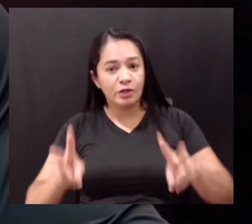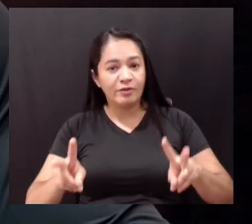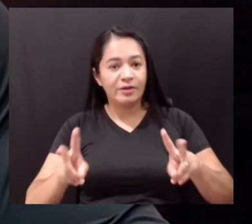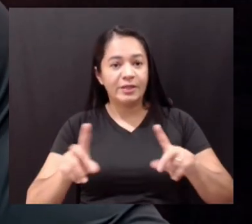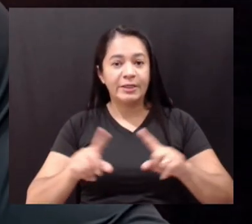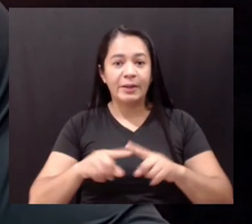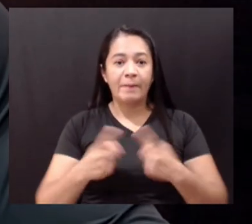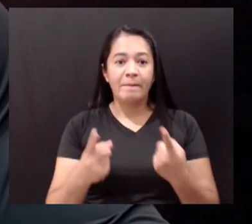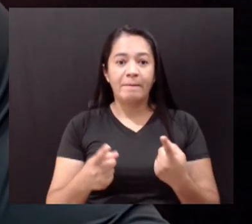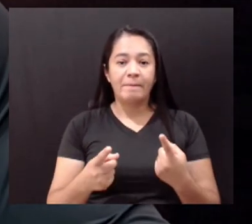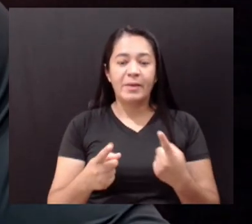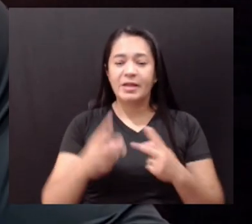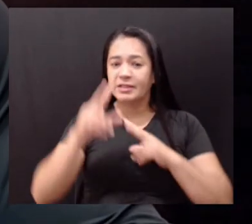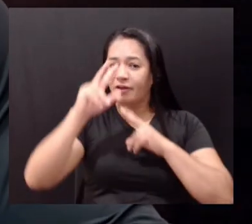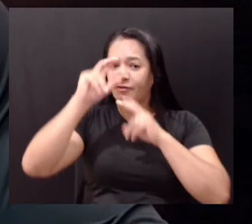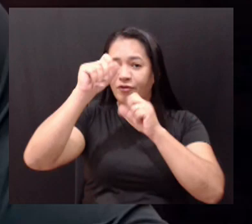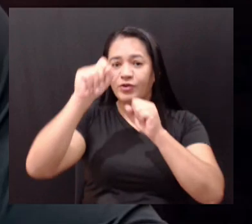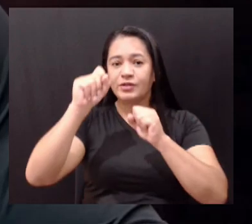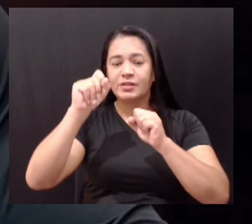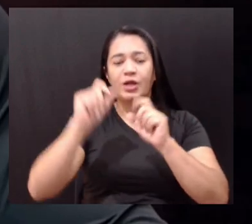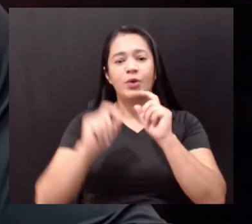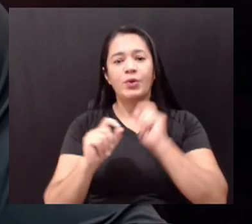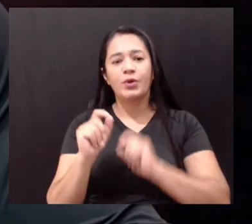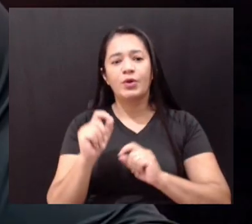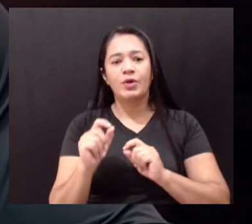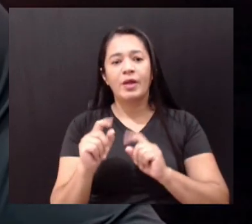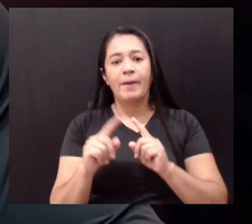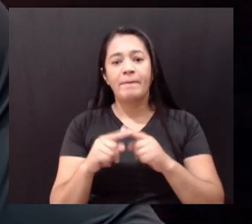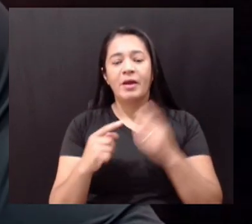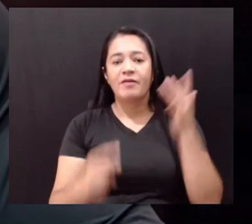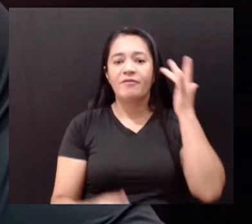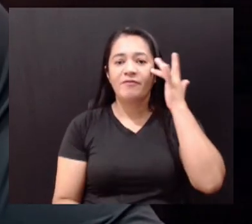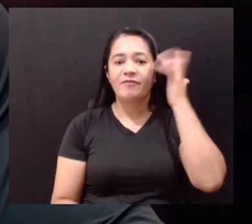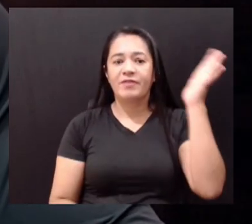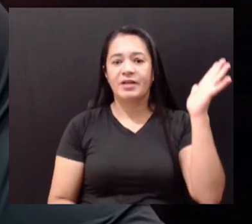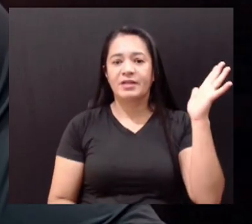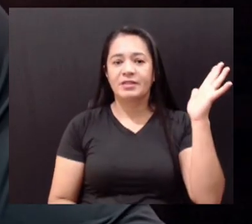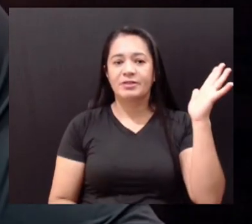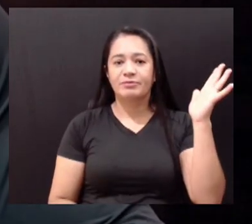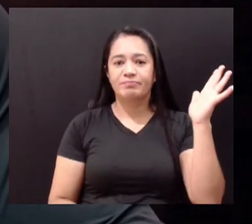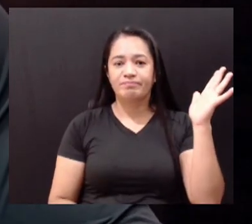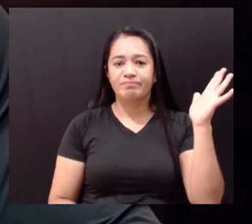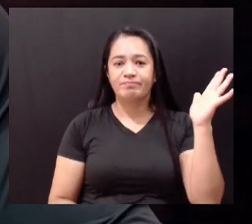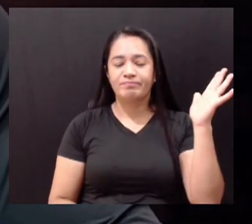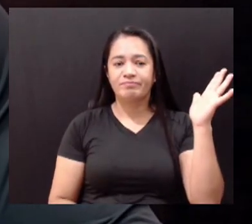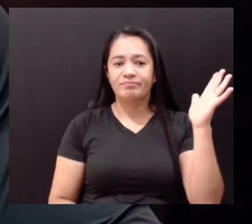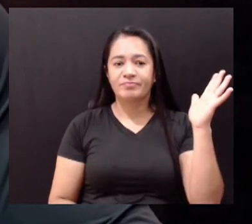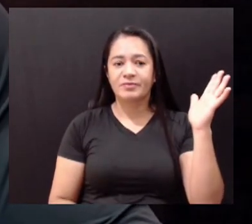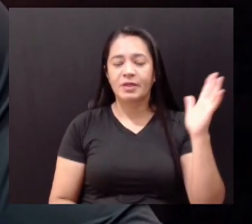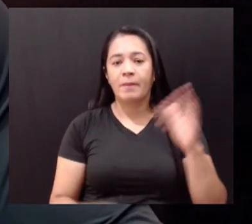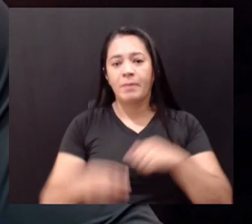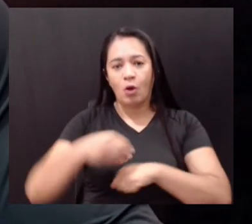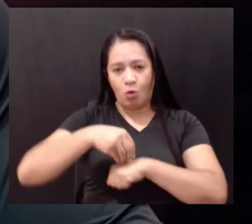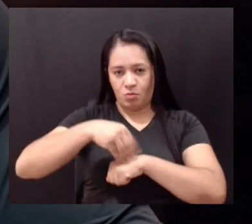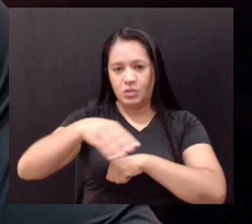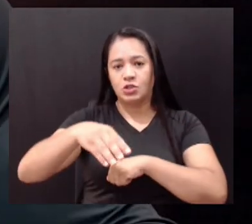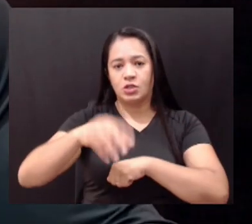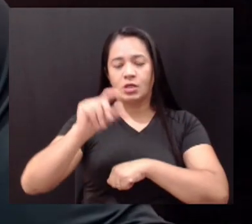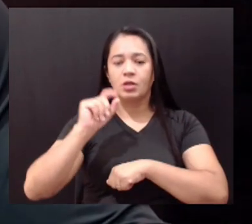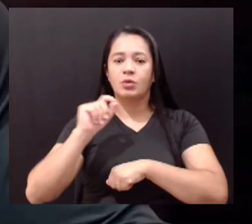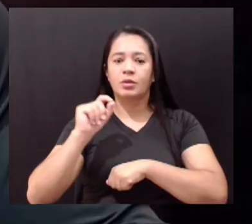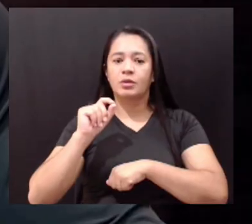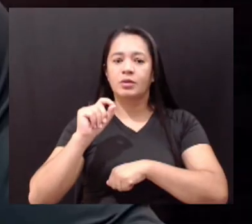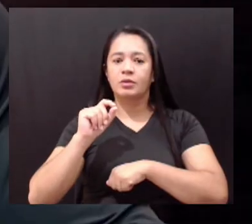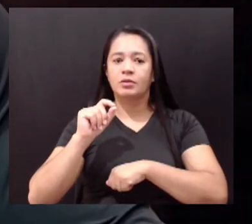força, mais fácil será o percurso. Mas uma dica que eu te dou é, se você